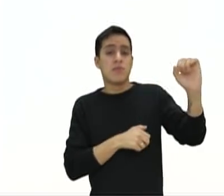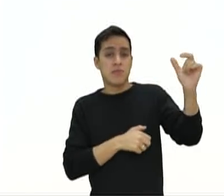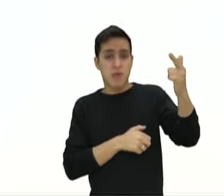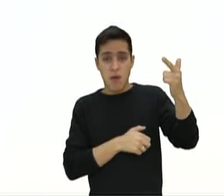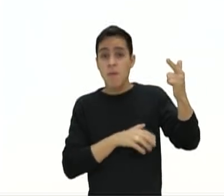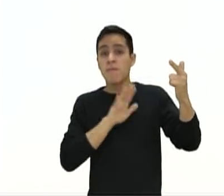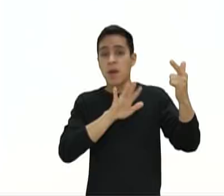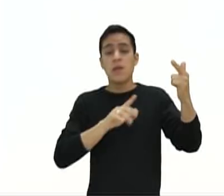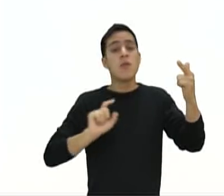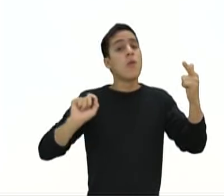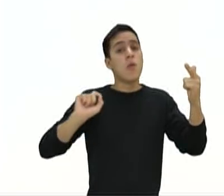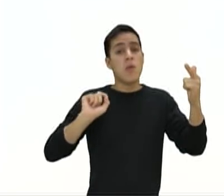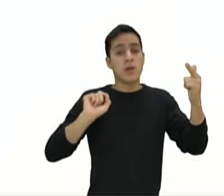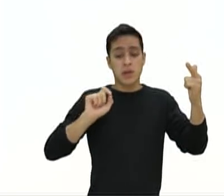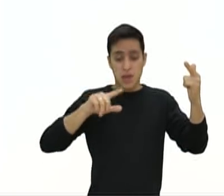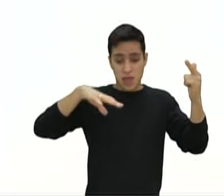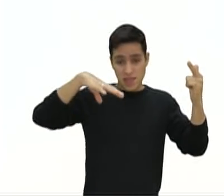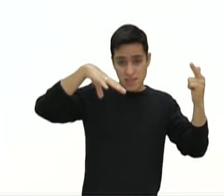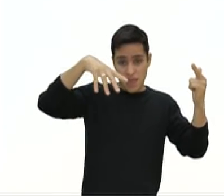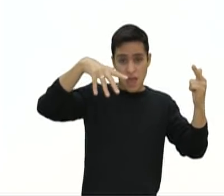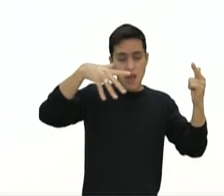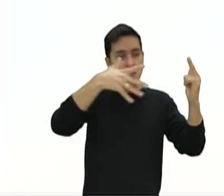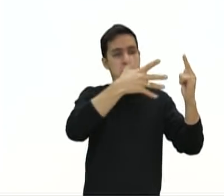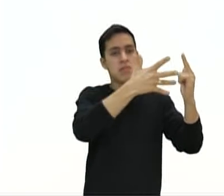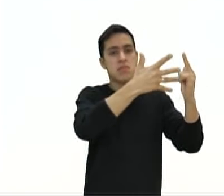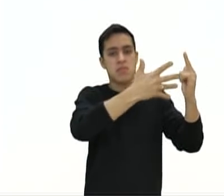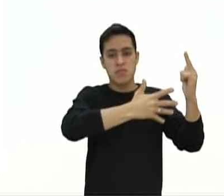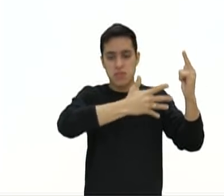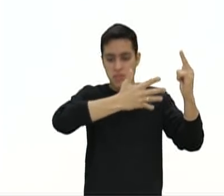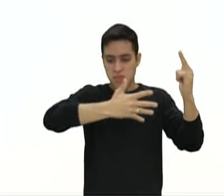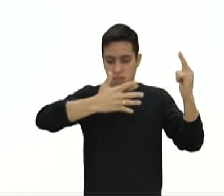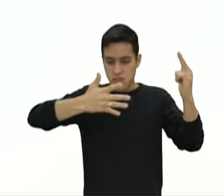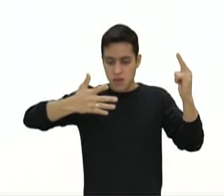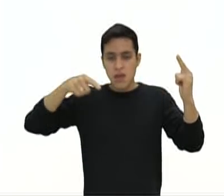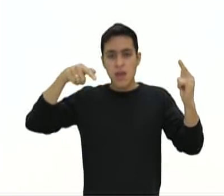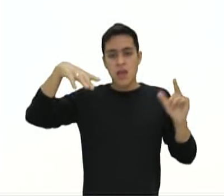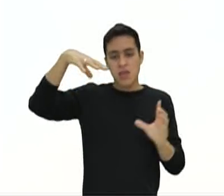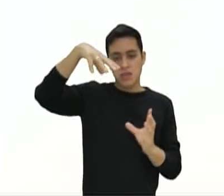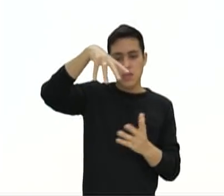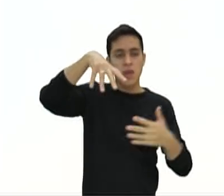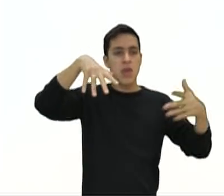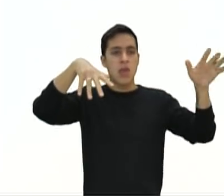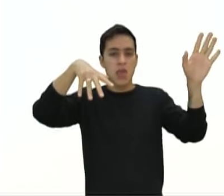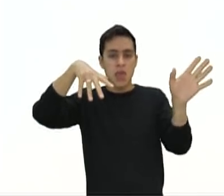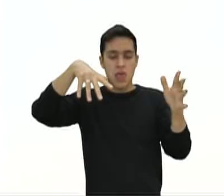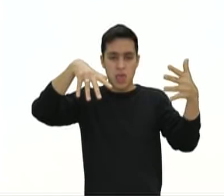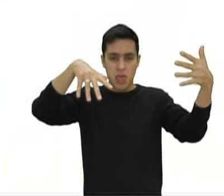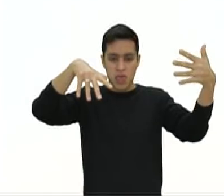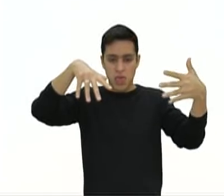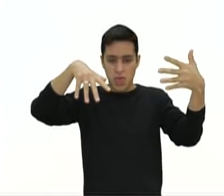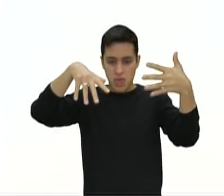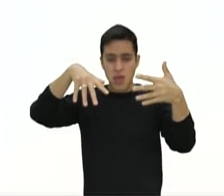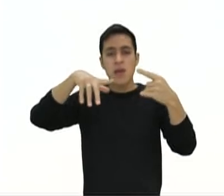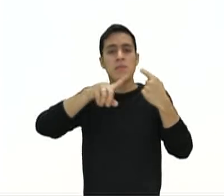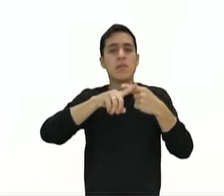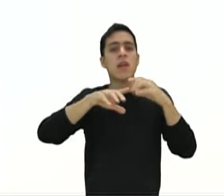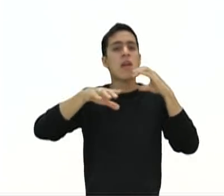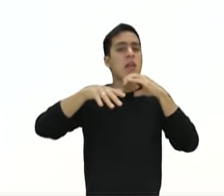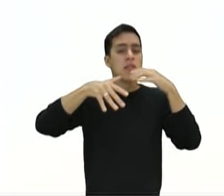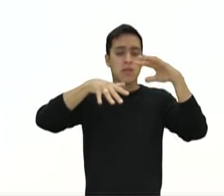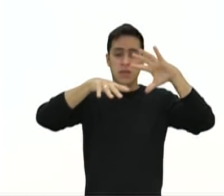da quantidade de luz e de calor que chegam a um lugar, pois há uma distribuição desigual do